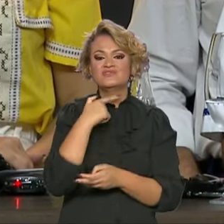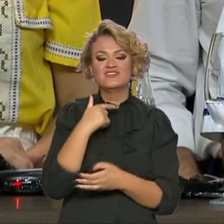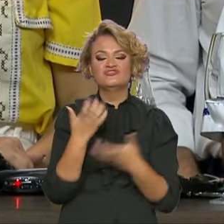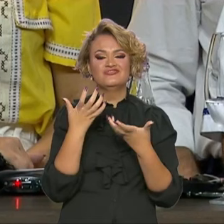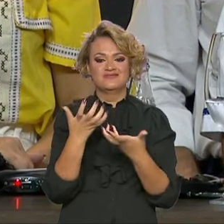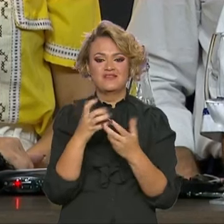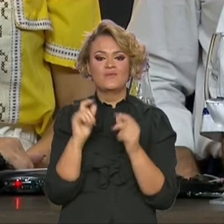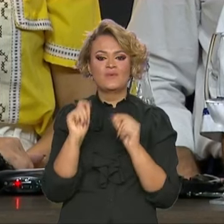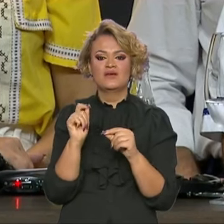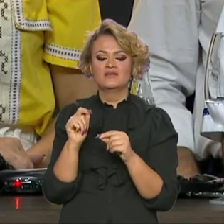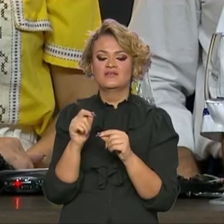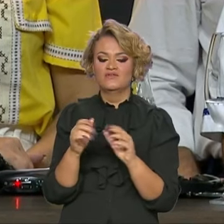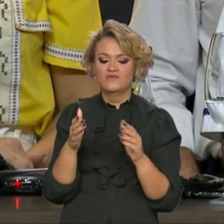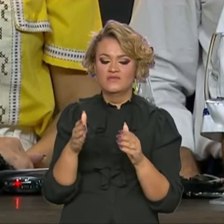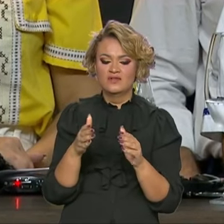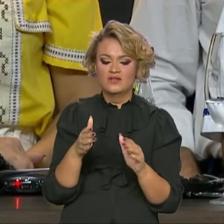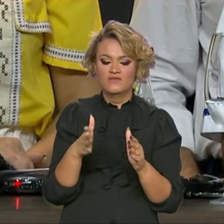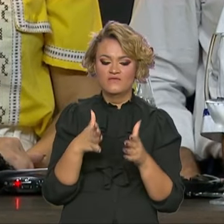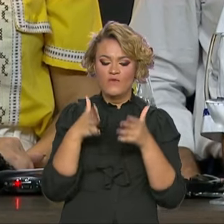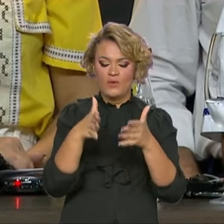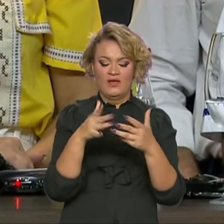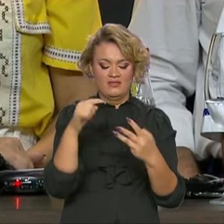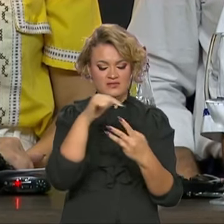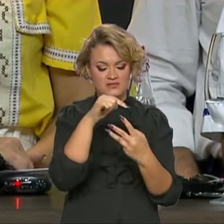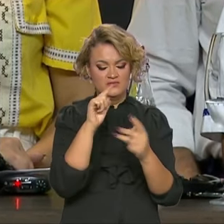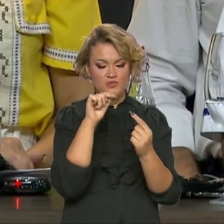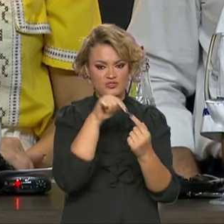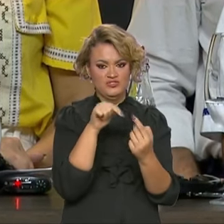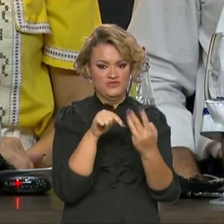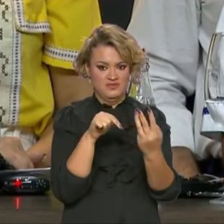de trabalhar por esses três grandes objetivos.